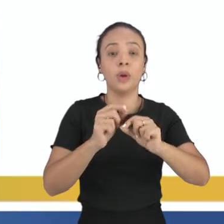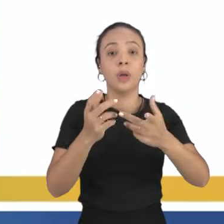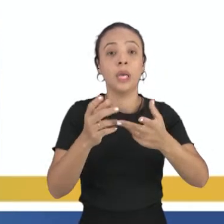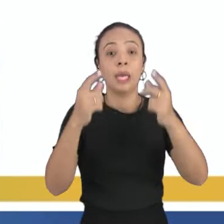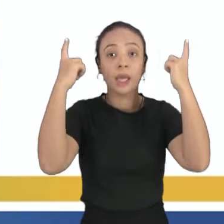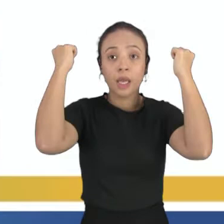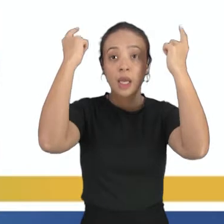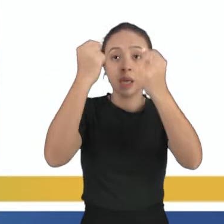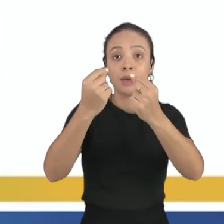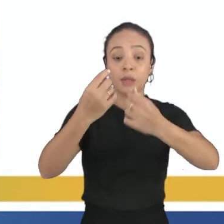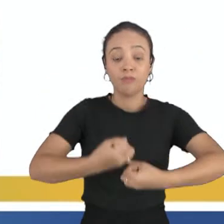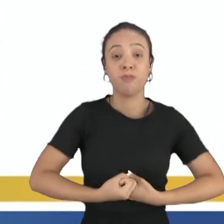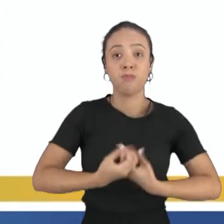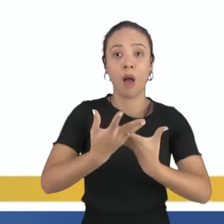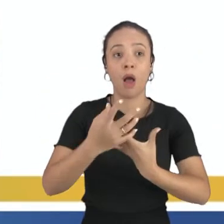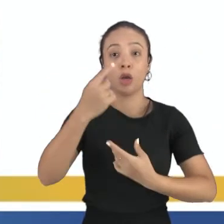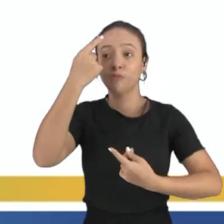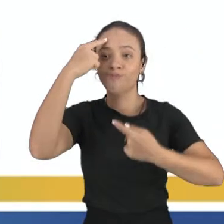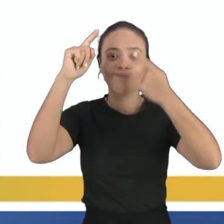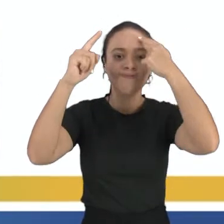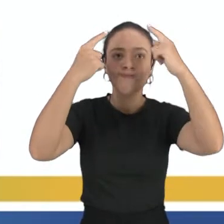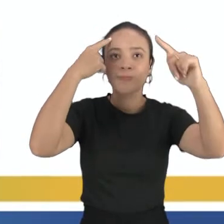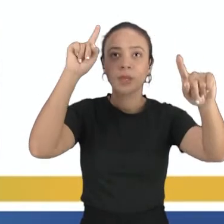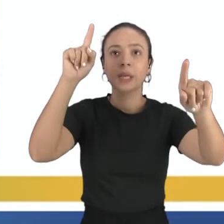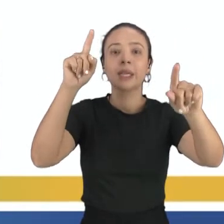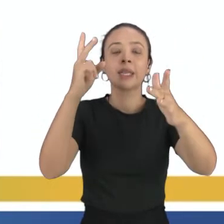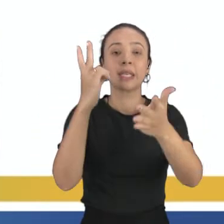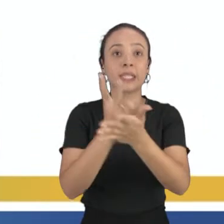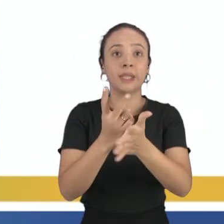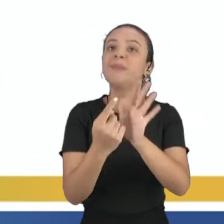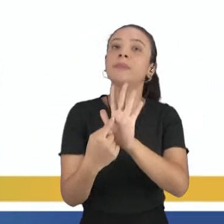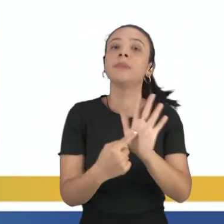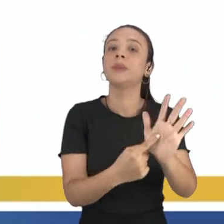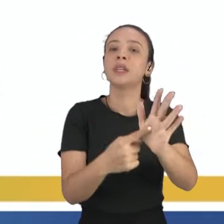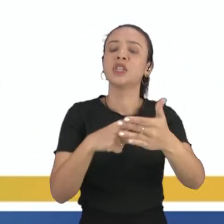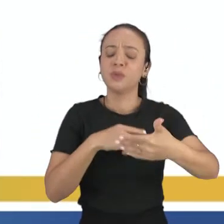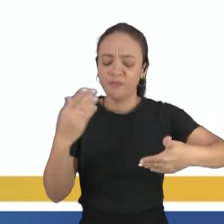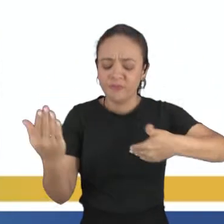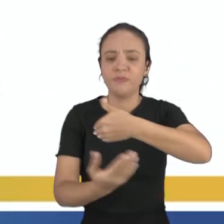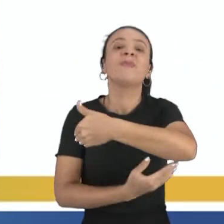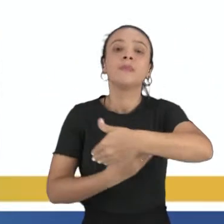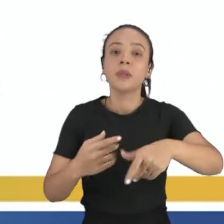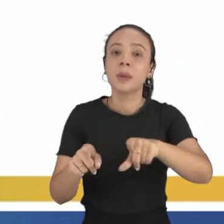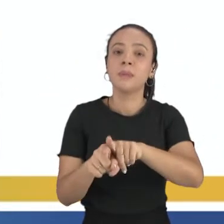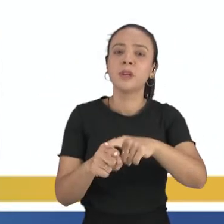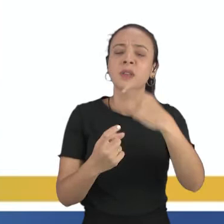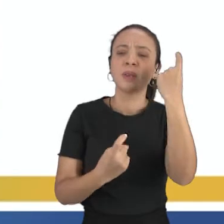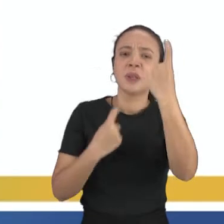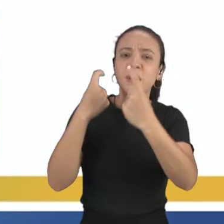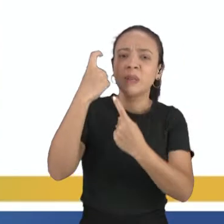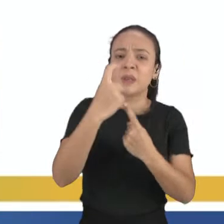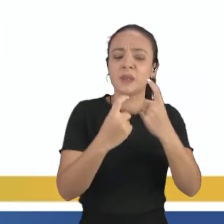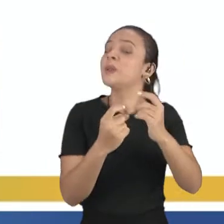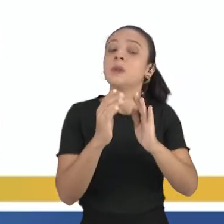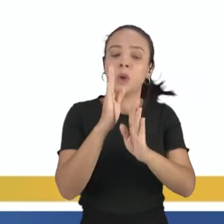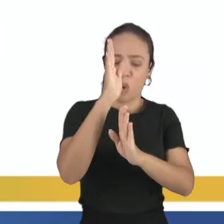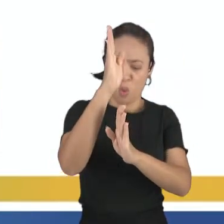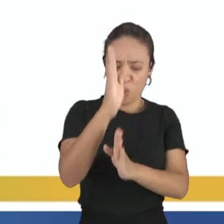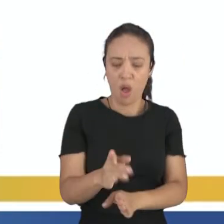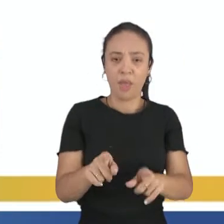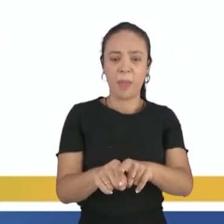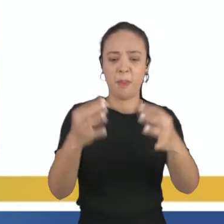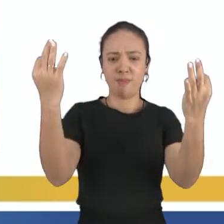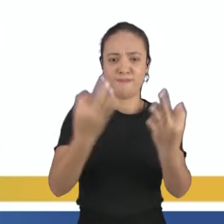suas ideias criativas, que geralmente exibiam bastante harmonia com a preocupação da simetria e da